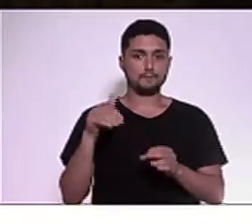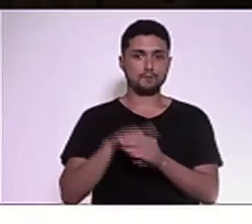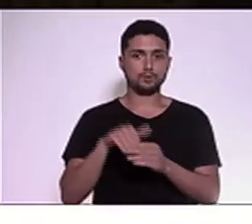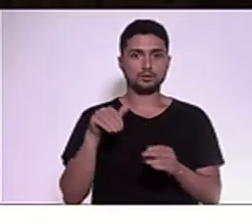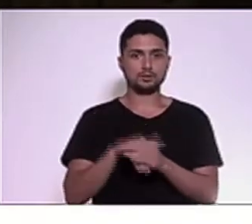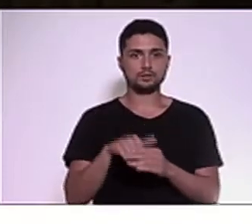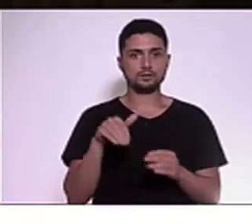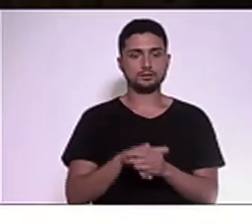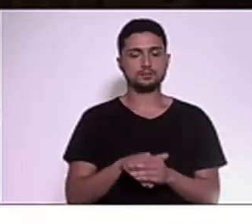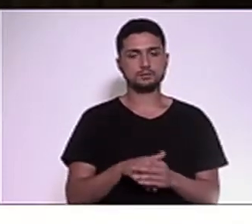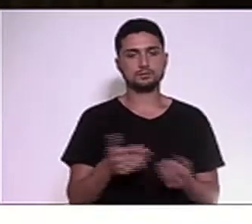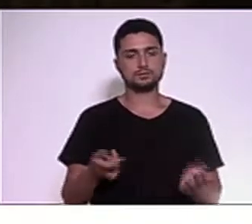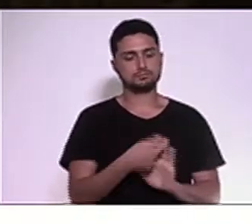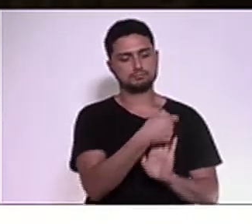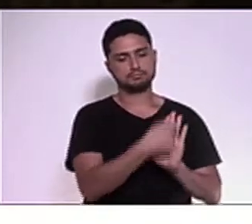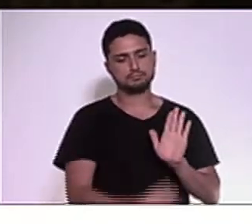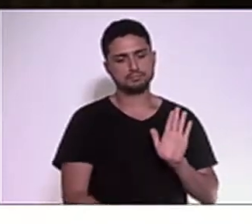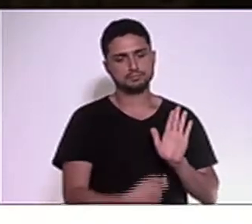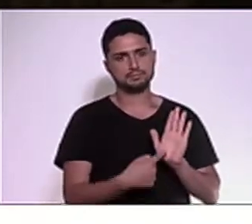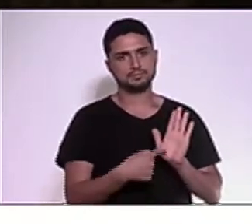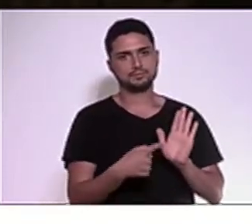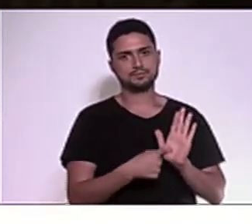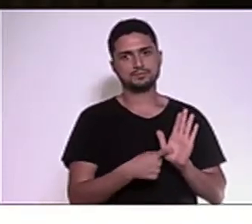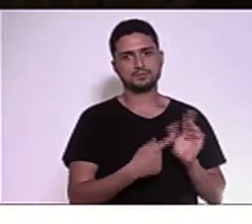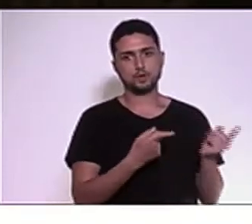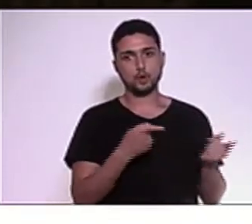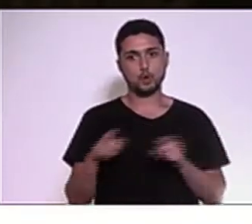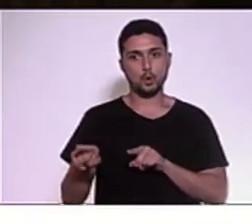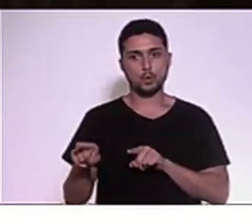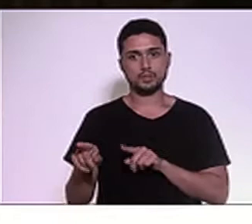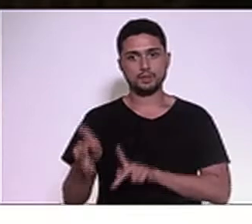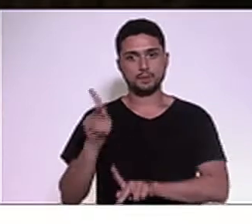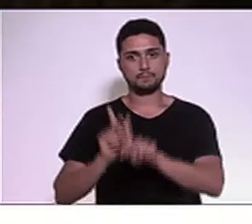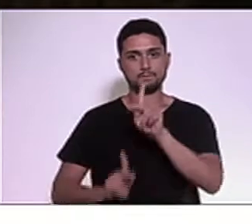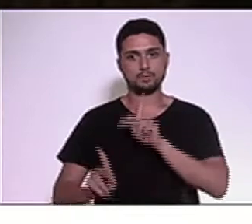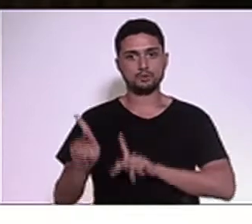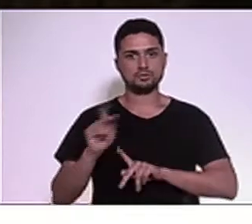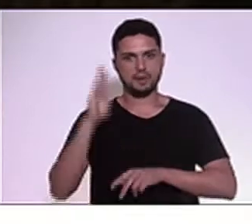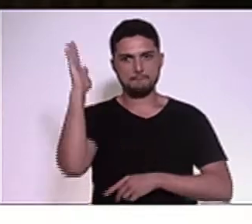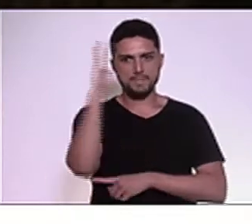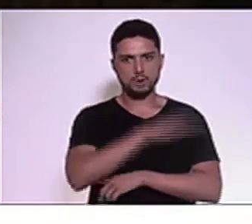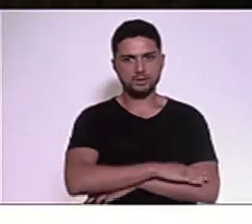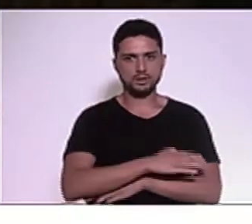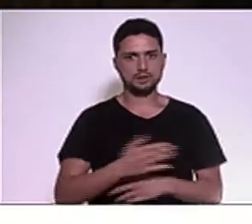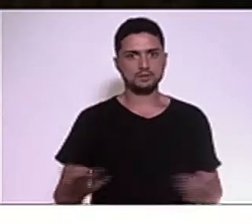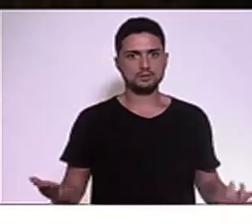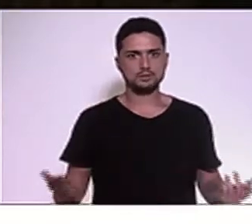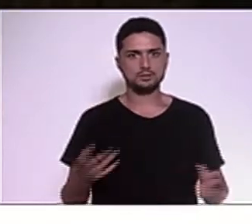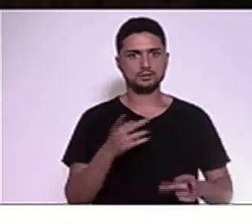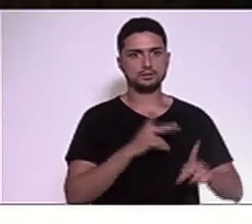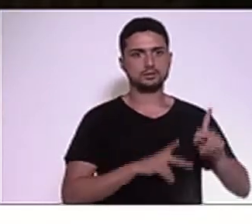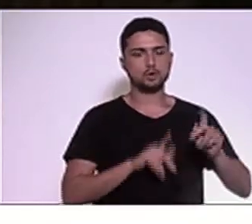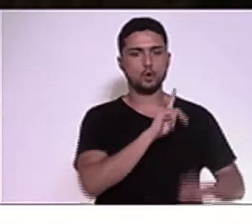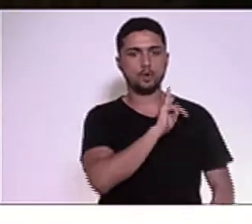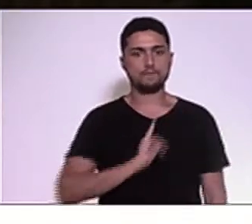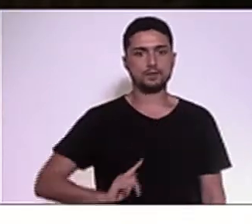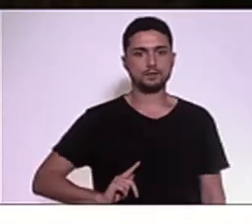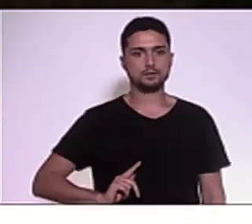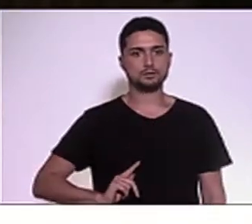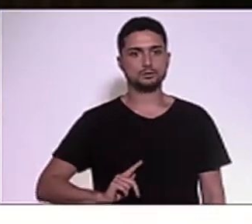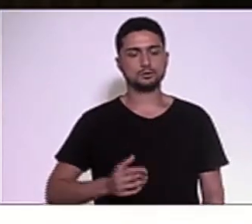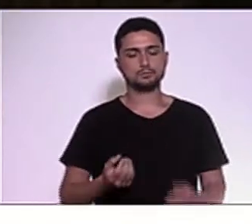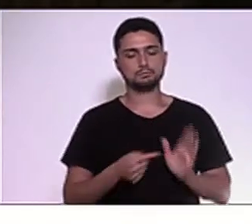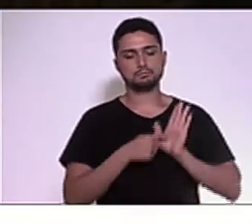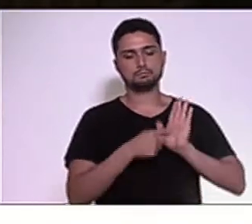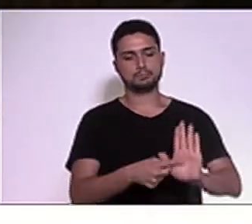o pacote antipovo, o pacote da maldade, apresentado pelo governador do estado do Rio de